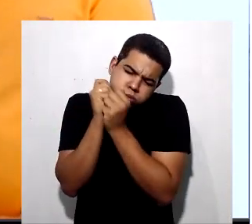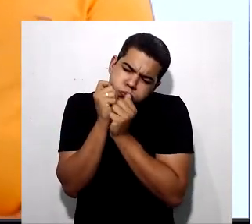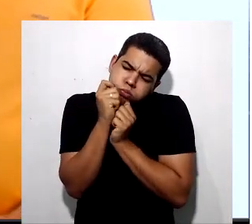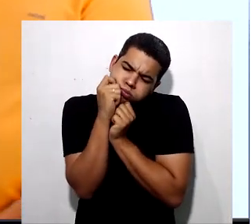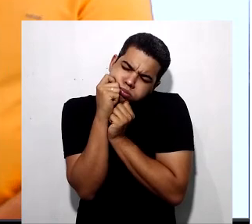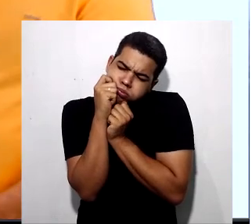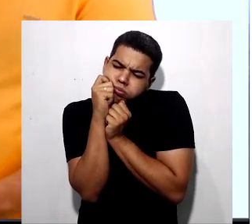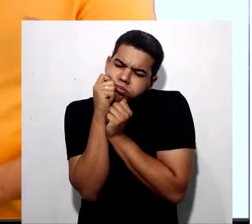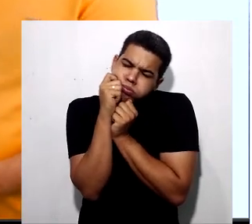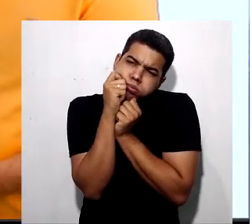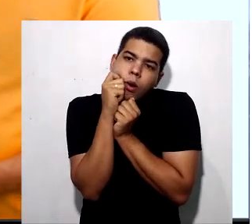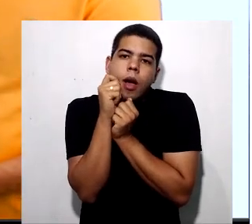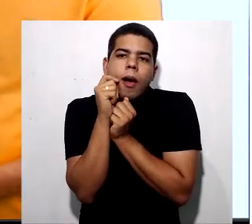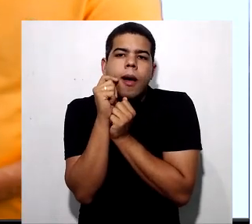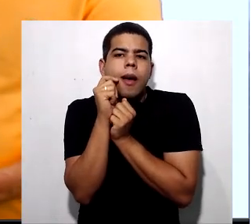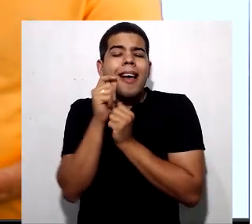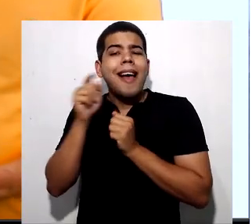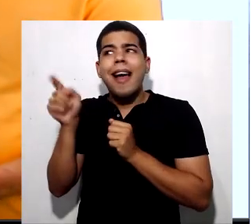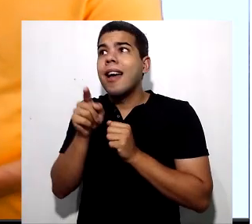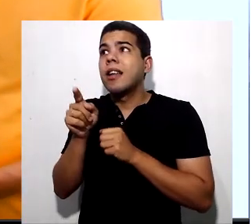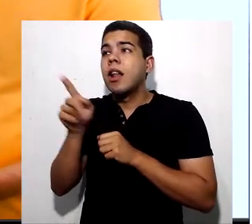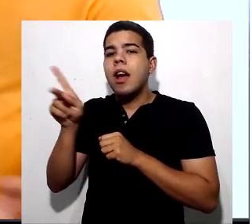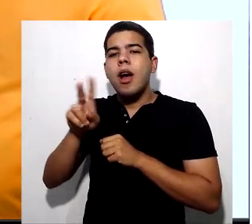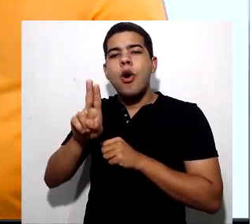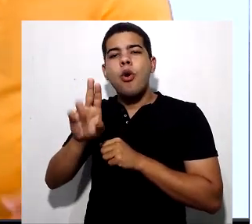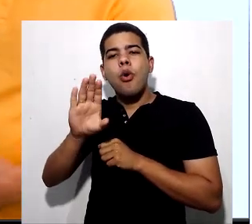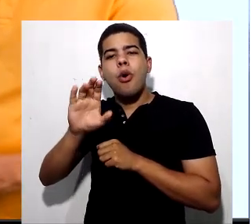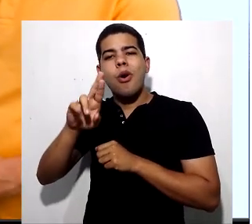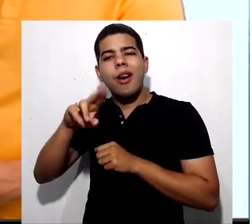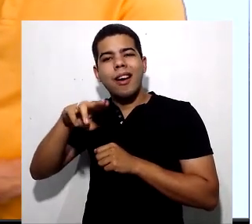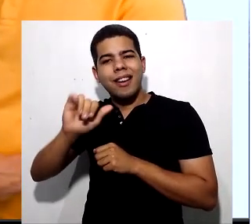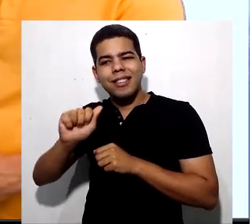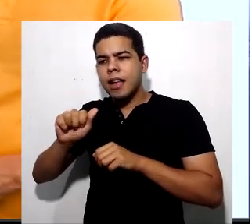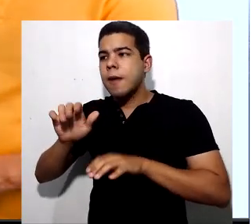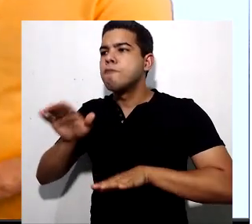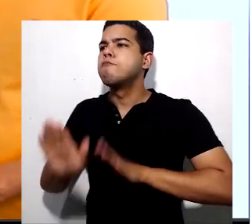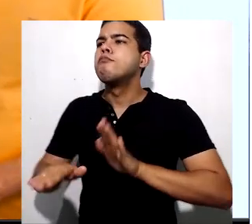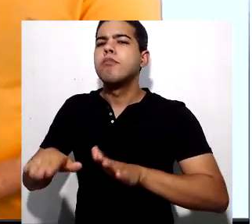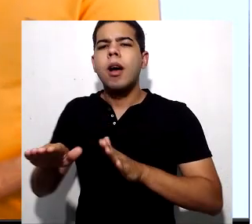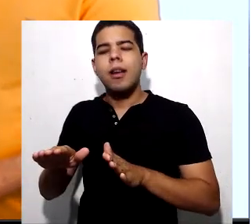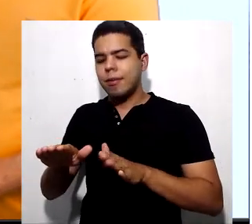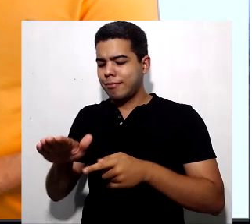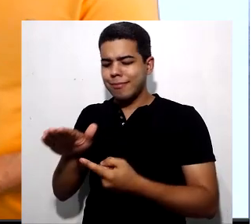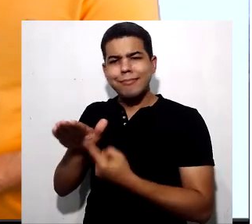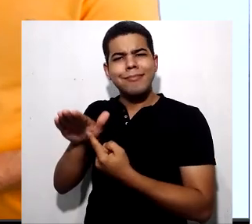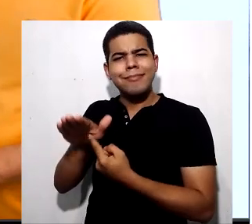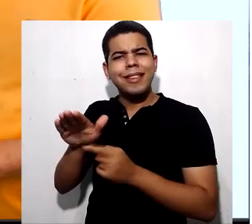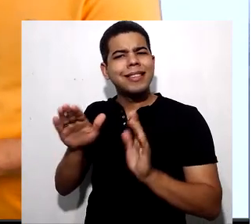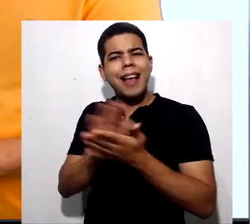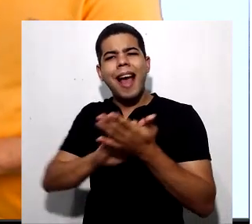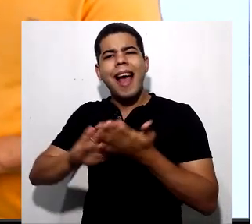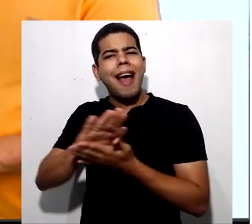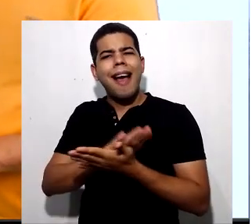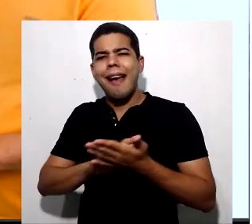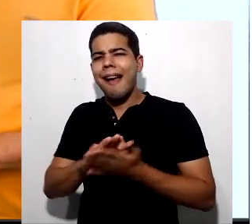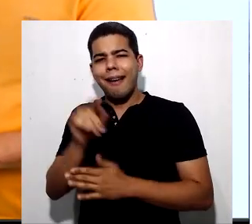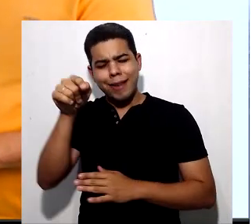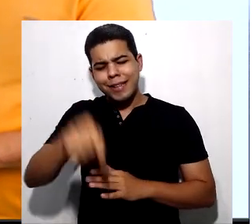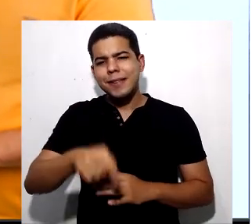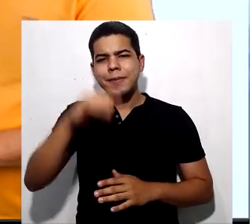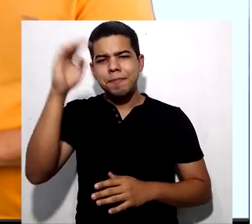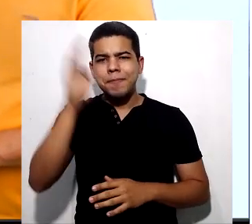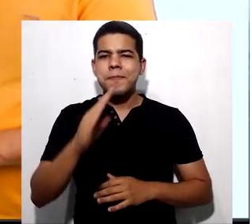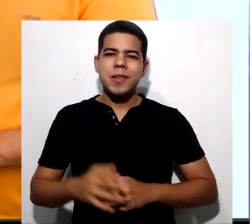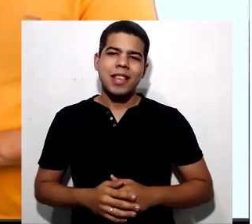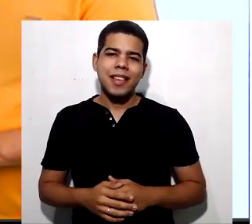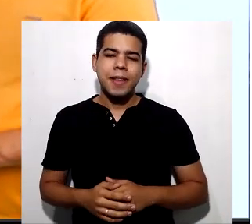idade, vem ao Brasil e realmente ela não pisou na Ucrânia. Ela dizia. Aí você vai justamente lembrar de um ponto que ela dizia, a questão